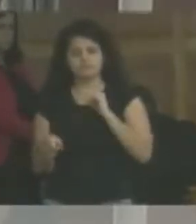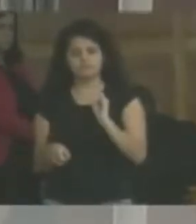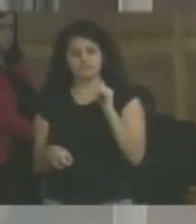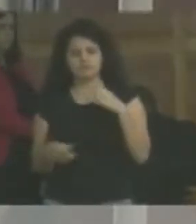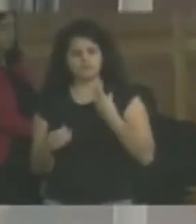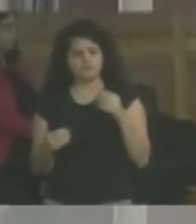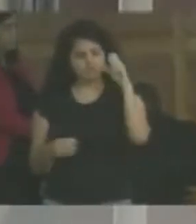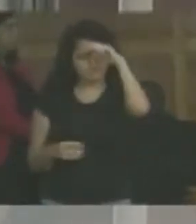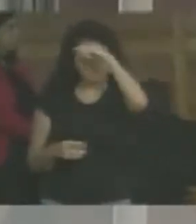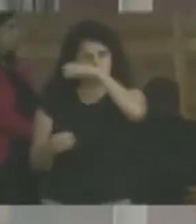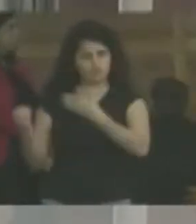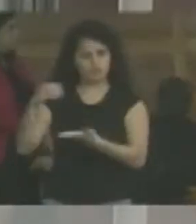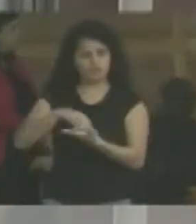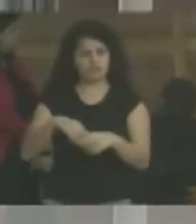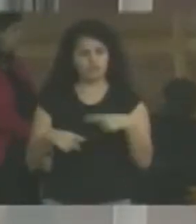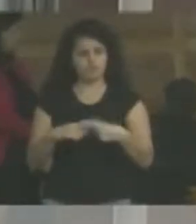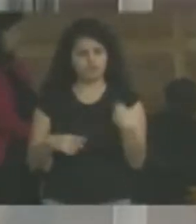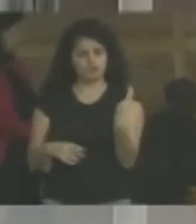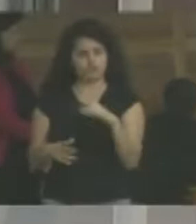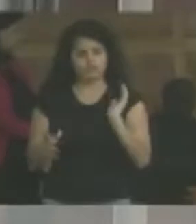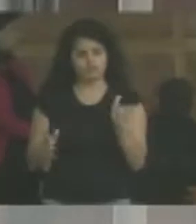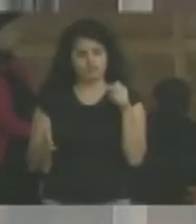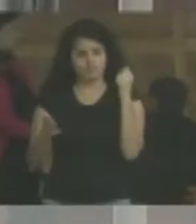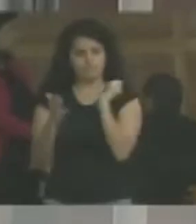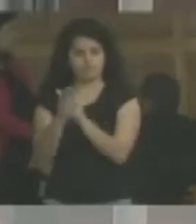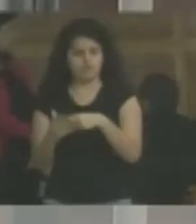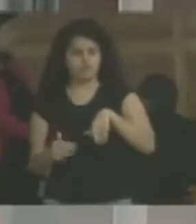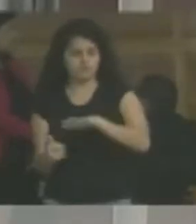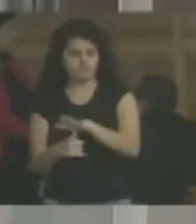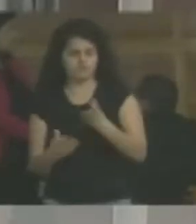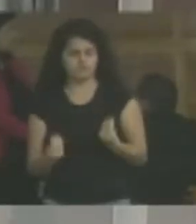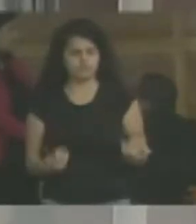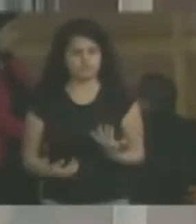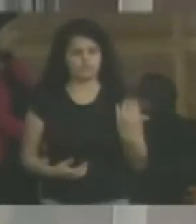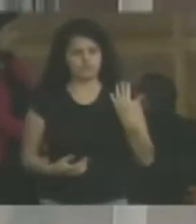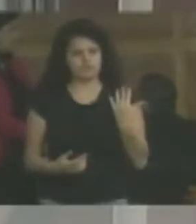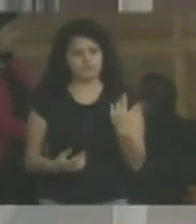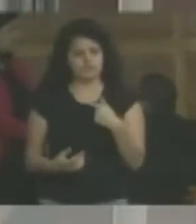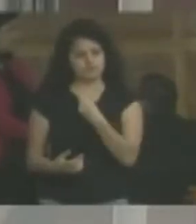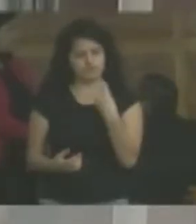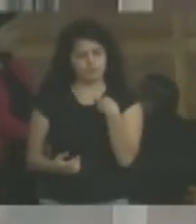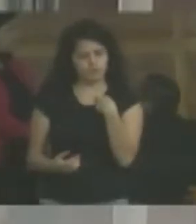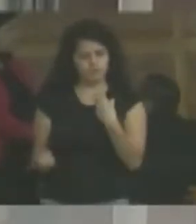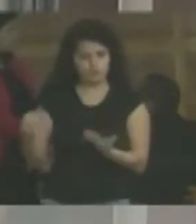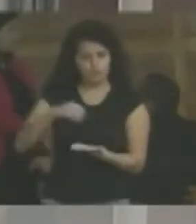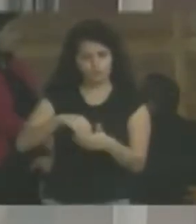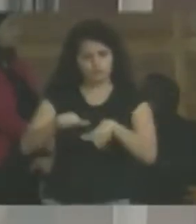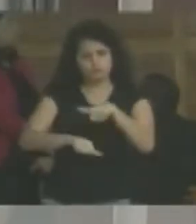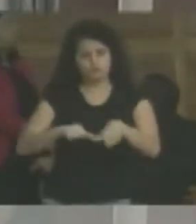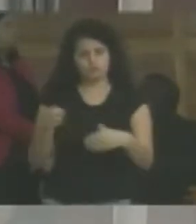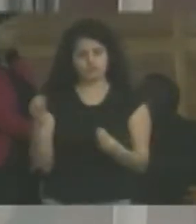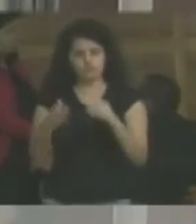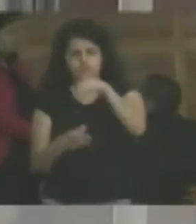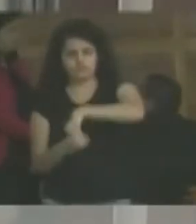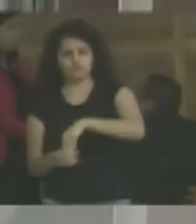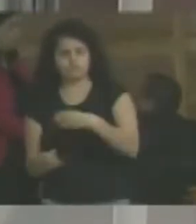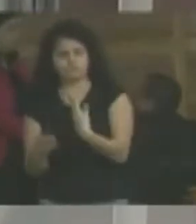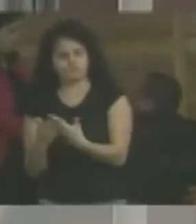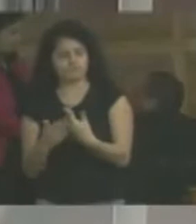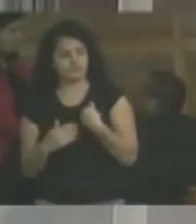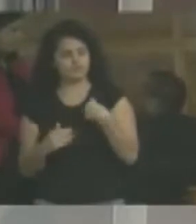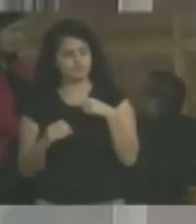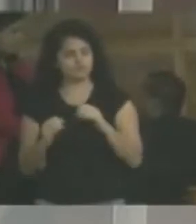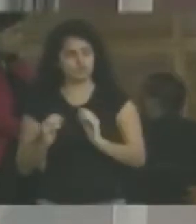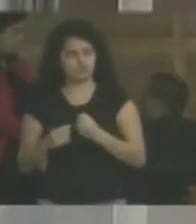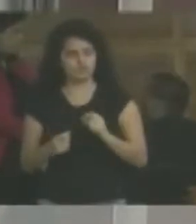A gente já paga a energia mais cara do Brasil e eles não podem botar nenhum transformador num colégio. Aí, pelo amor de Deus. Então, eu estou passando para vocês